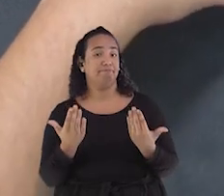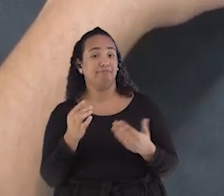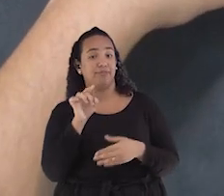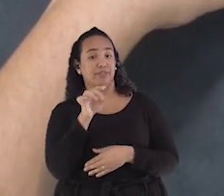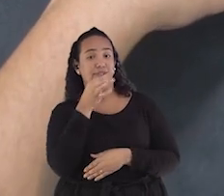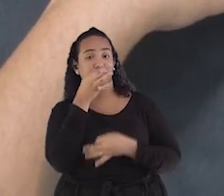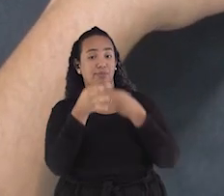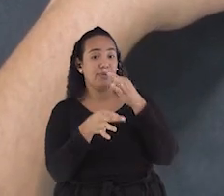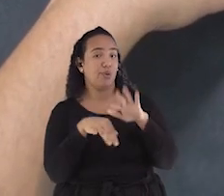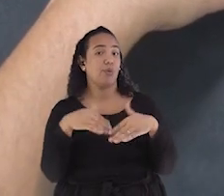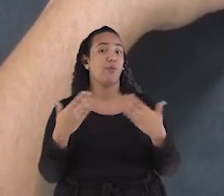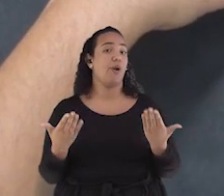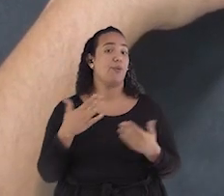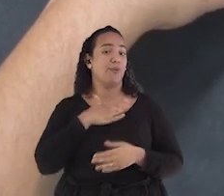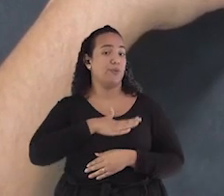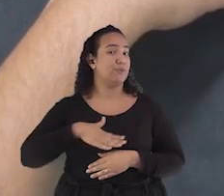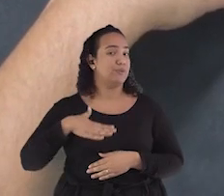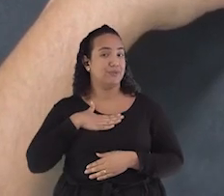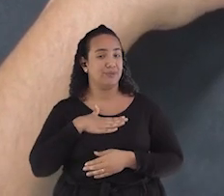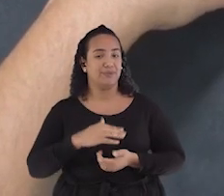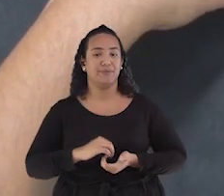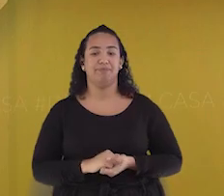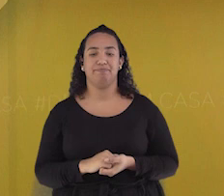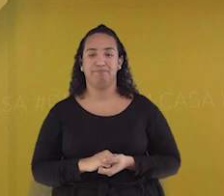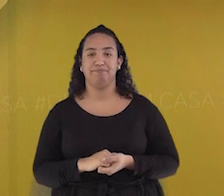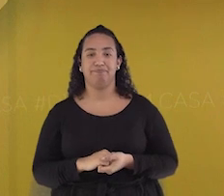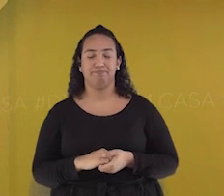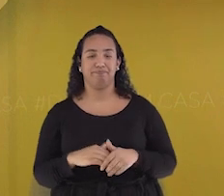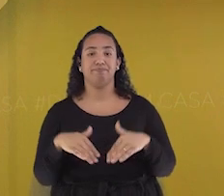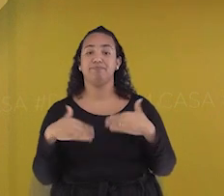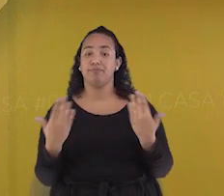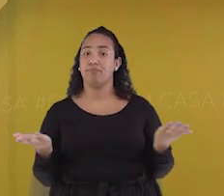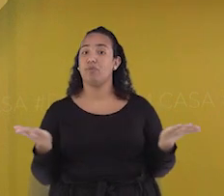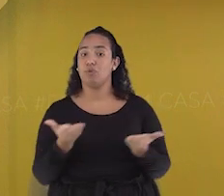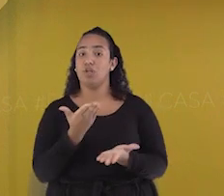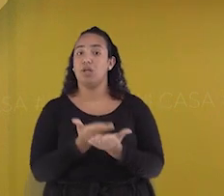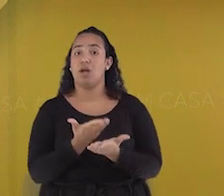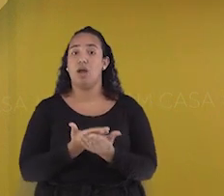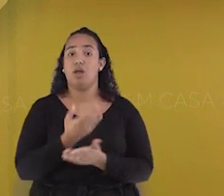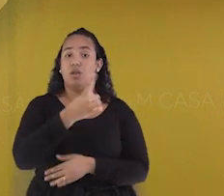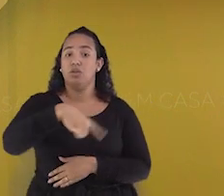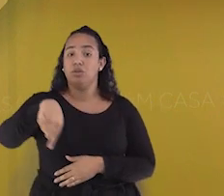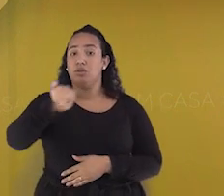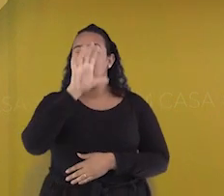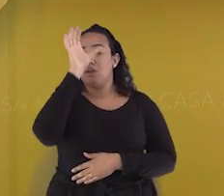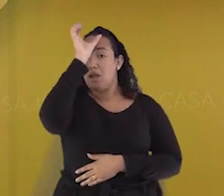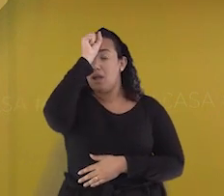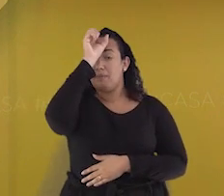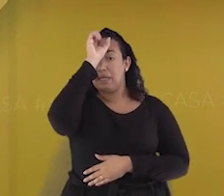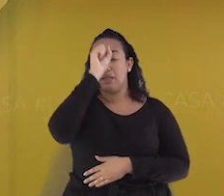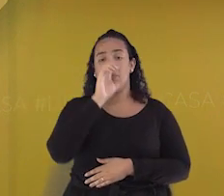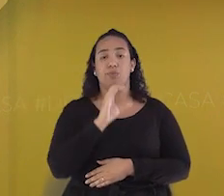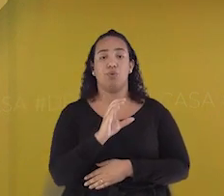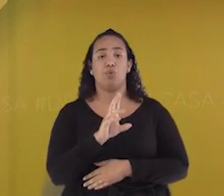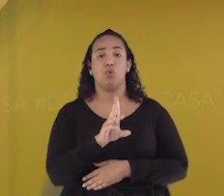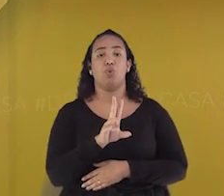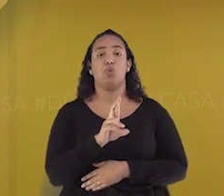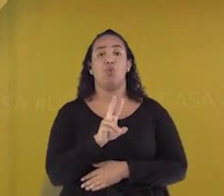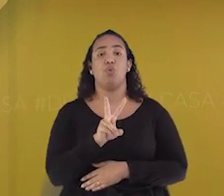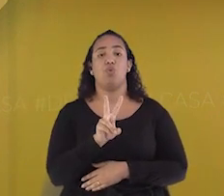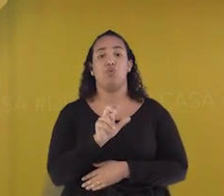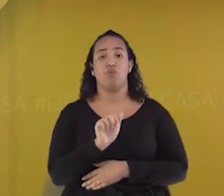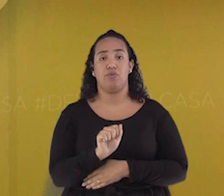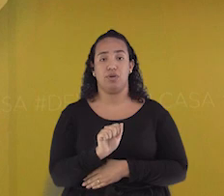o que vocês acharam? Gostaram? Na aula de hoje, nós entendemos o que são as curvas de